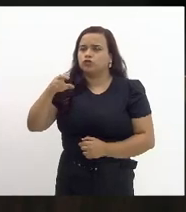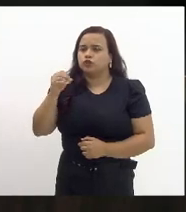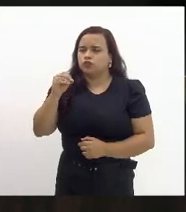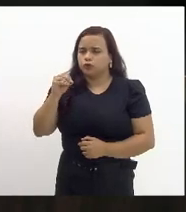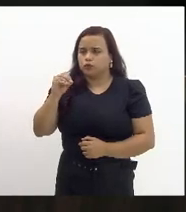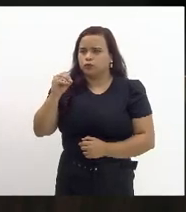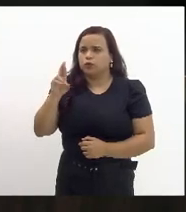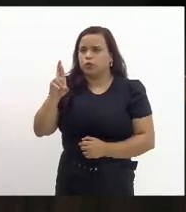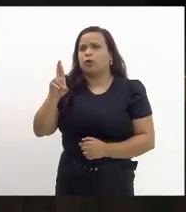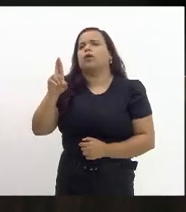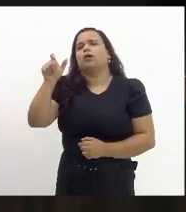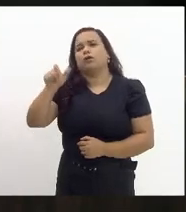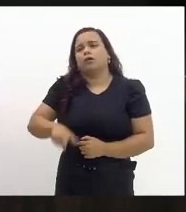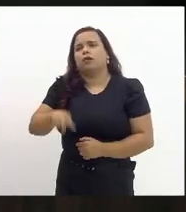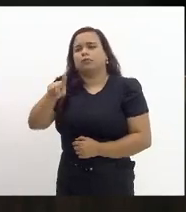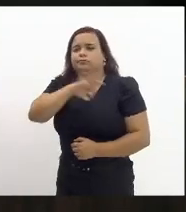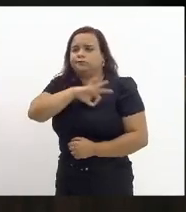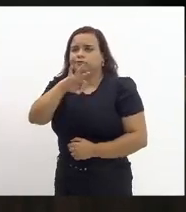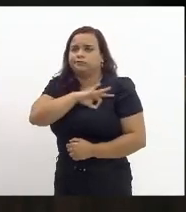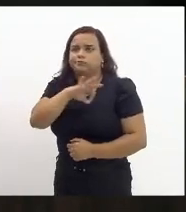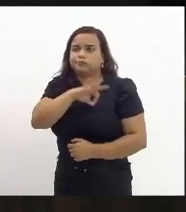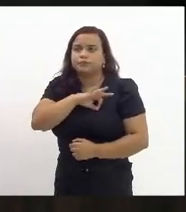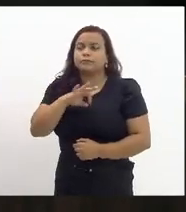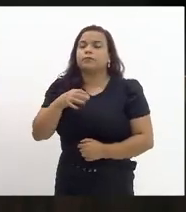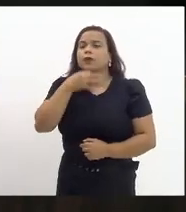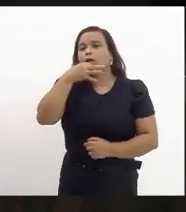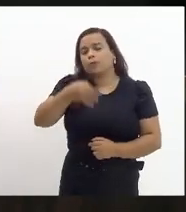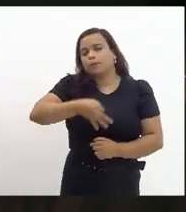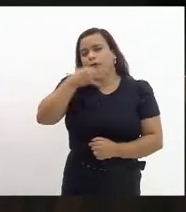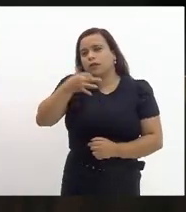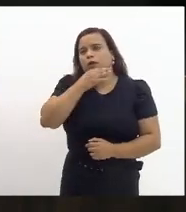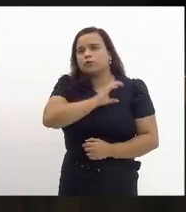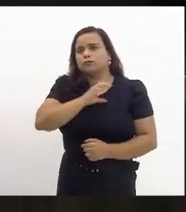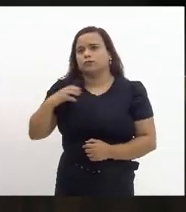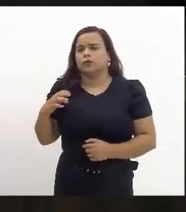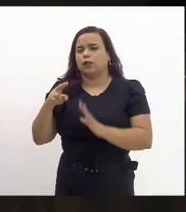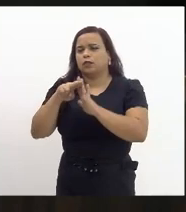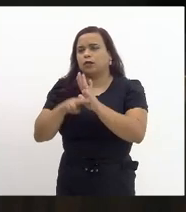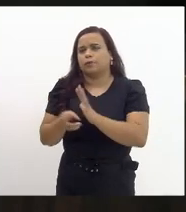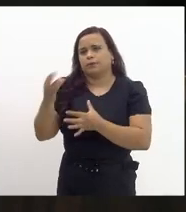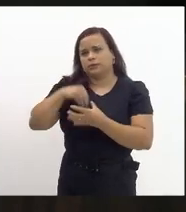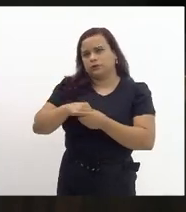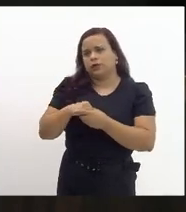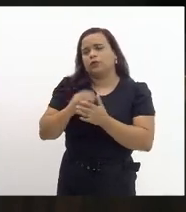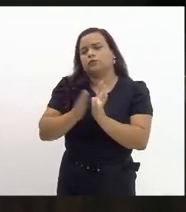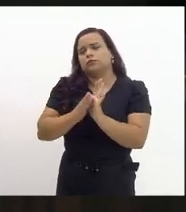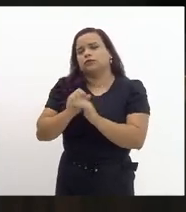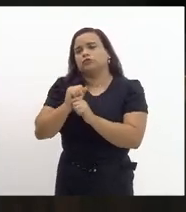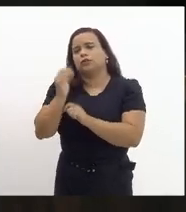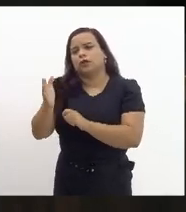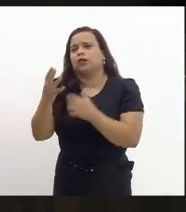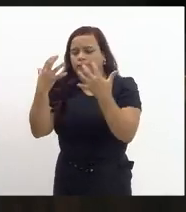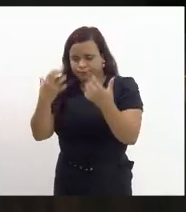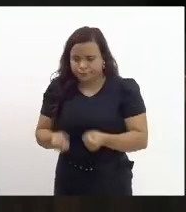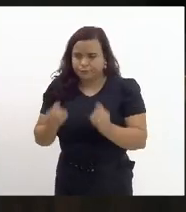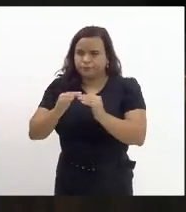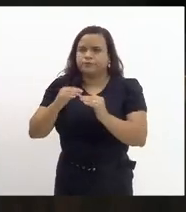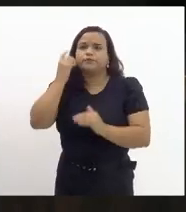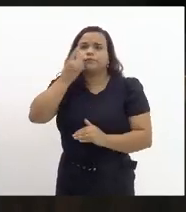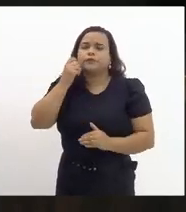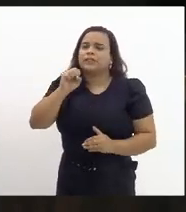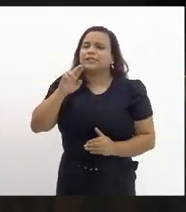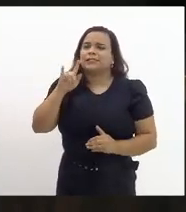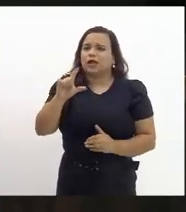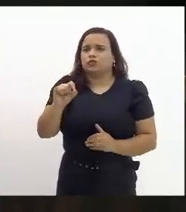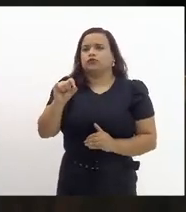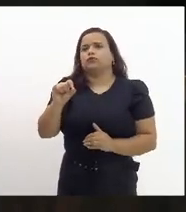Cartonilho, parecer da Comissão de Normas Internas e Proposições Externas, favorável, deputado Sérgio Fernandes. Em discussão,